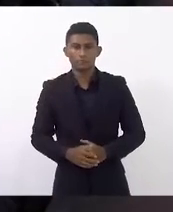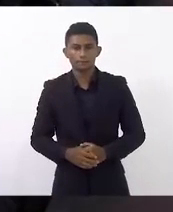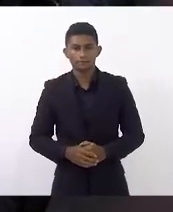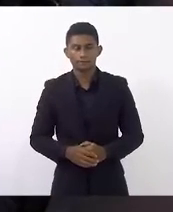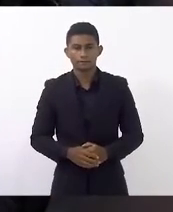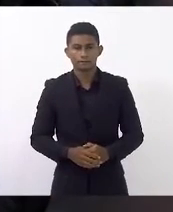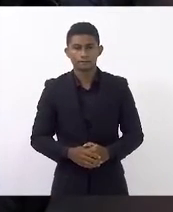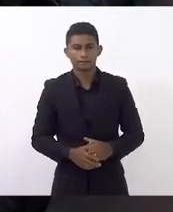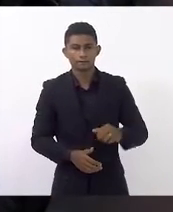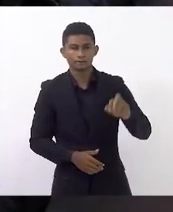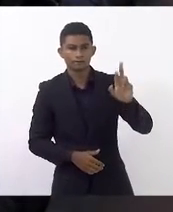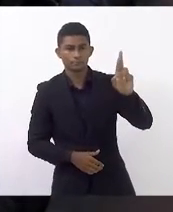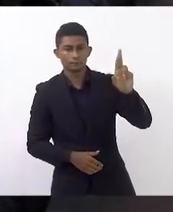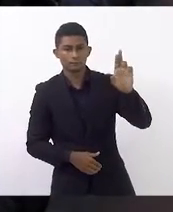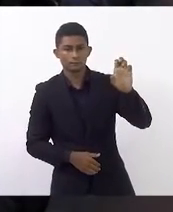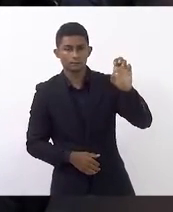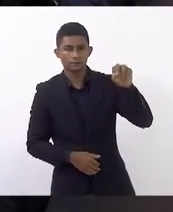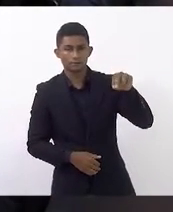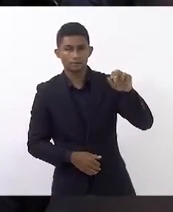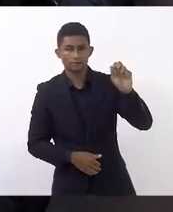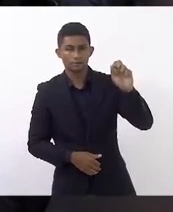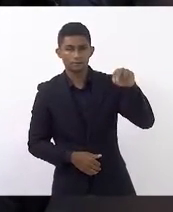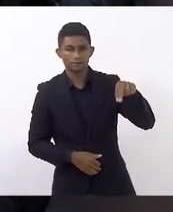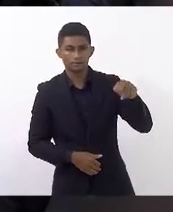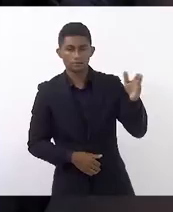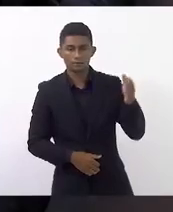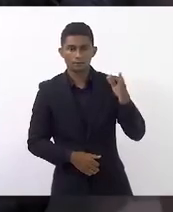Deputado Renan Ferreirinha.